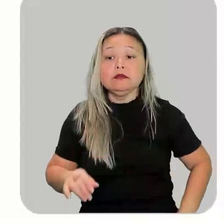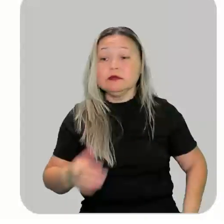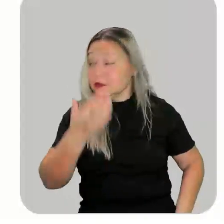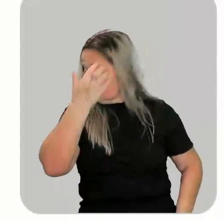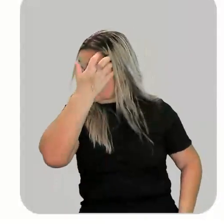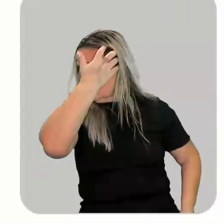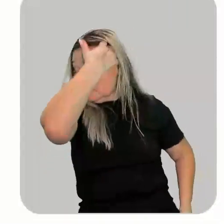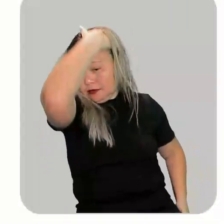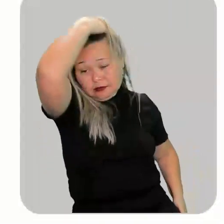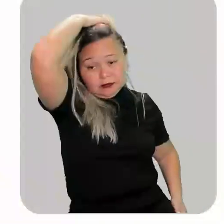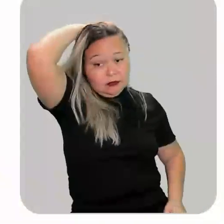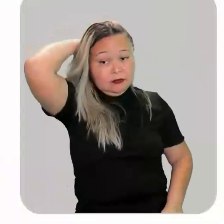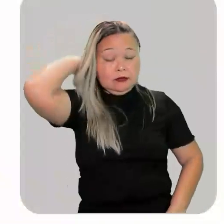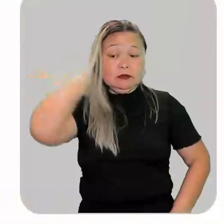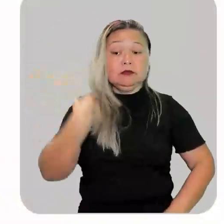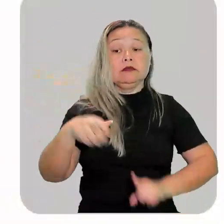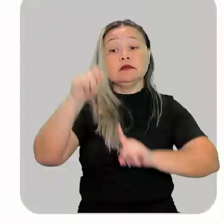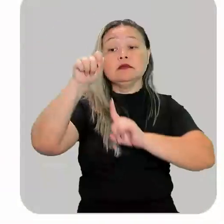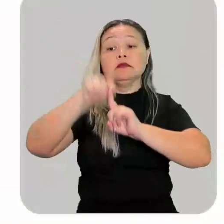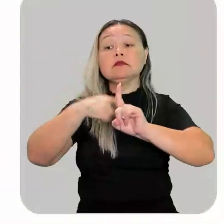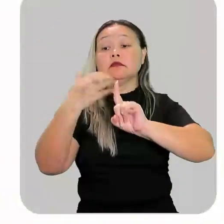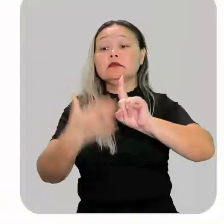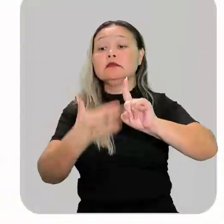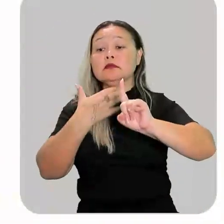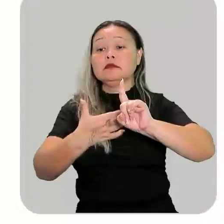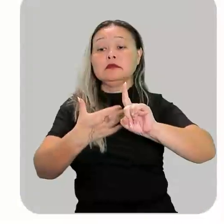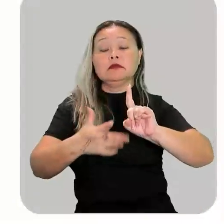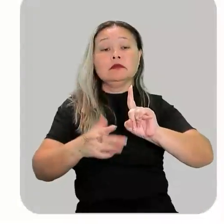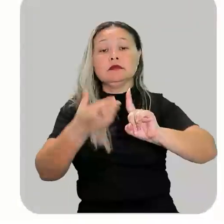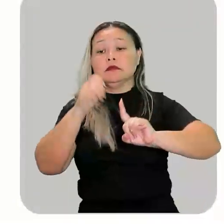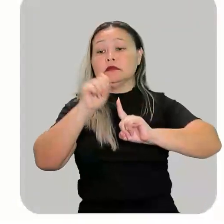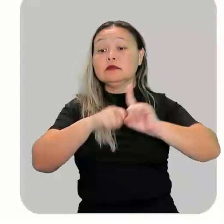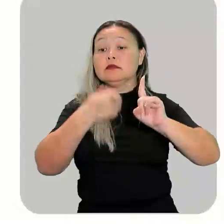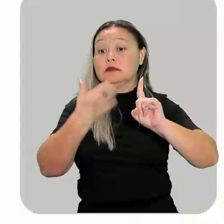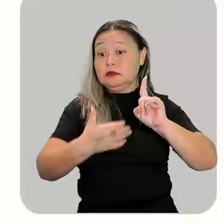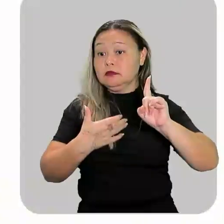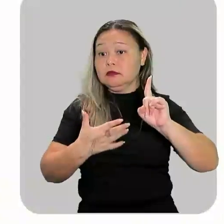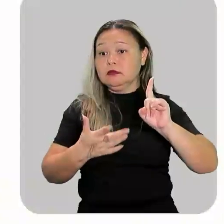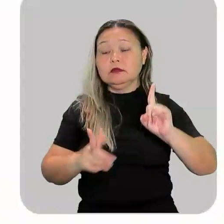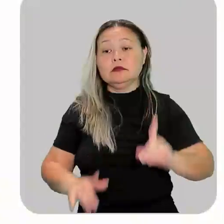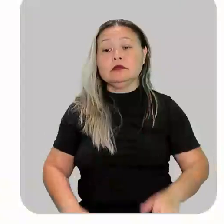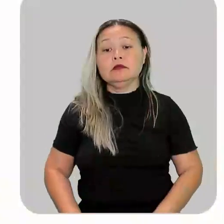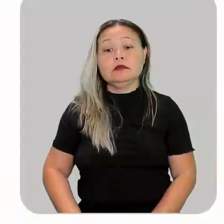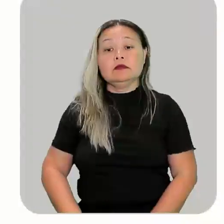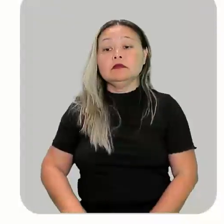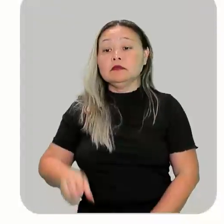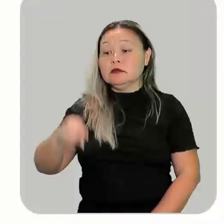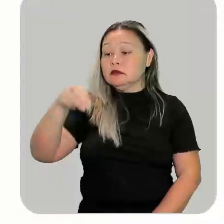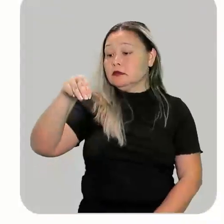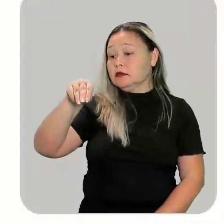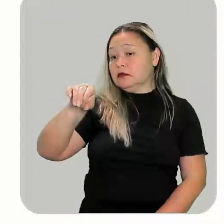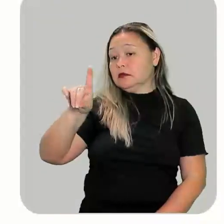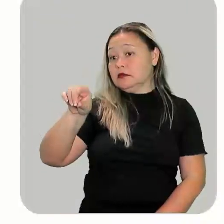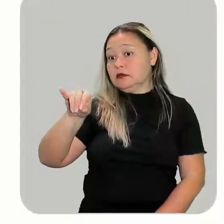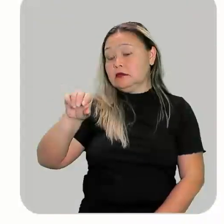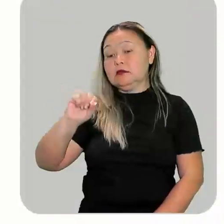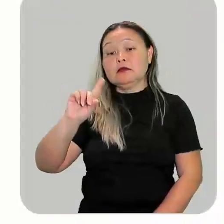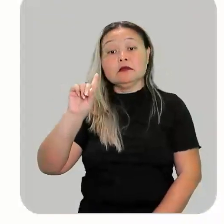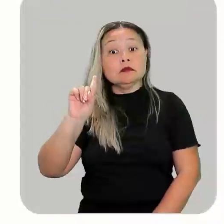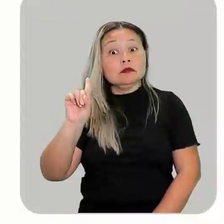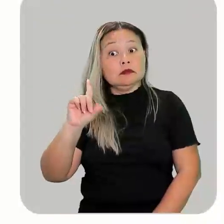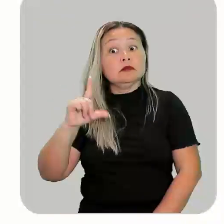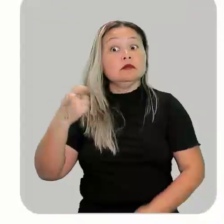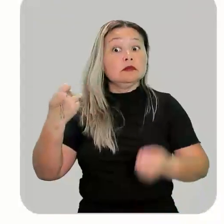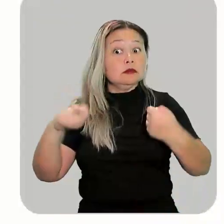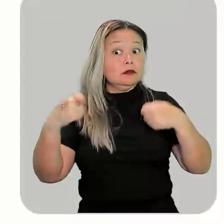né? Vou pegar a canetinha. O mês de dezembro aqui, ó. Deixa eu pegar o vermelhinho. O mês de dezembro, ele é a média, né? Isso. Então, para ser